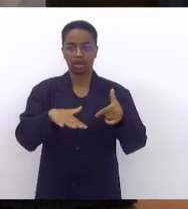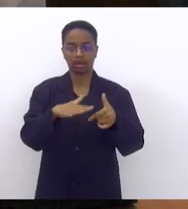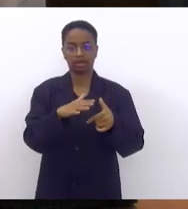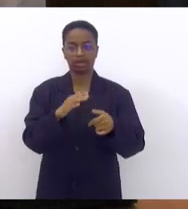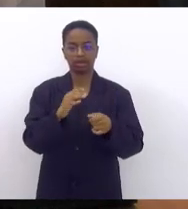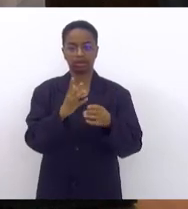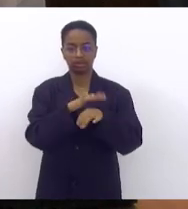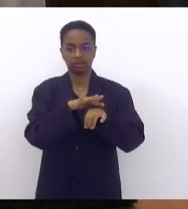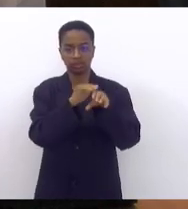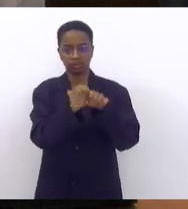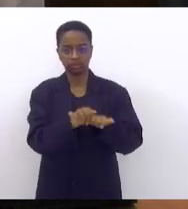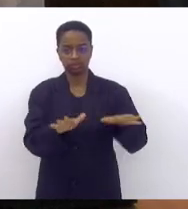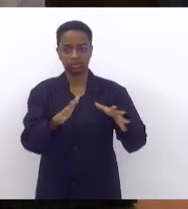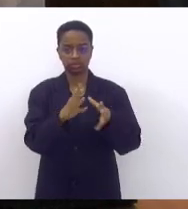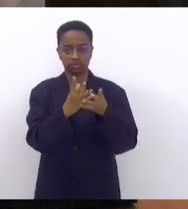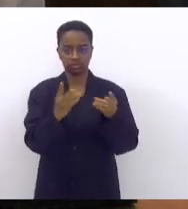mínima,